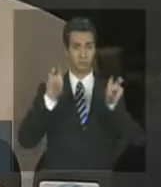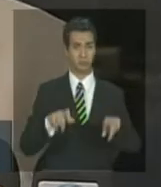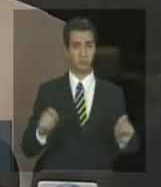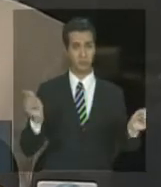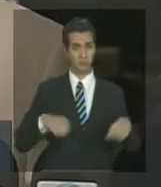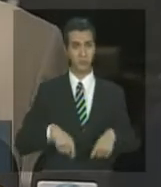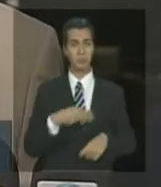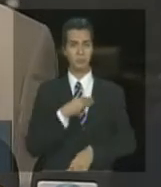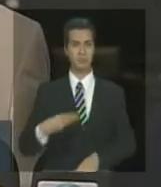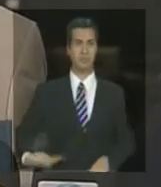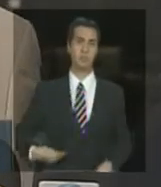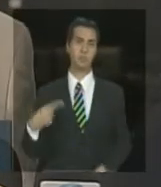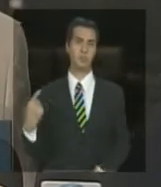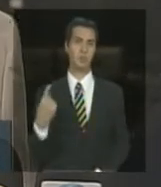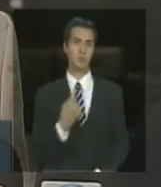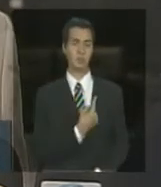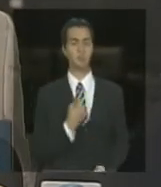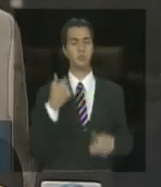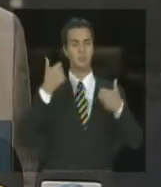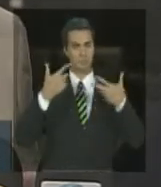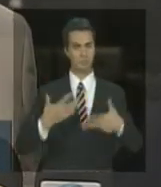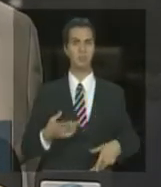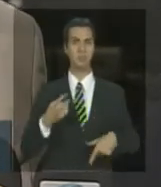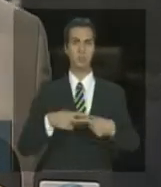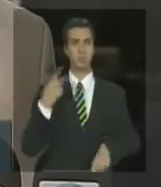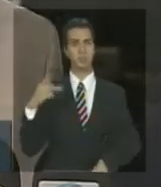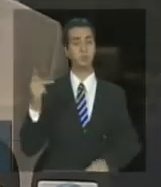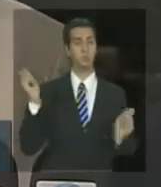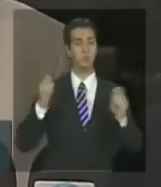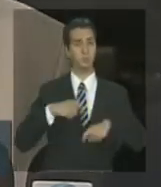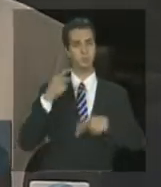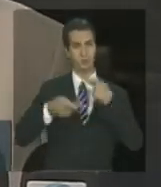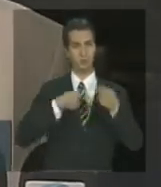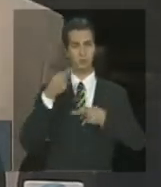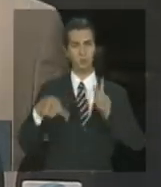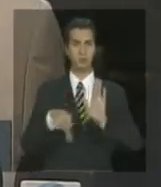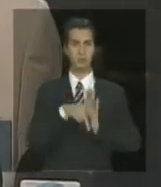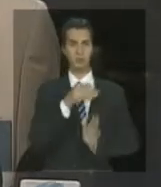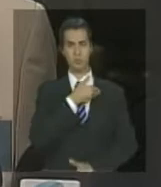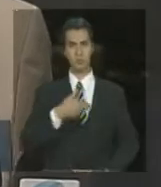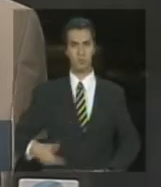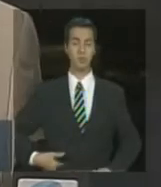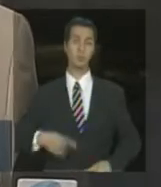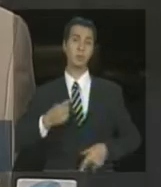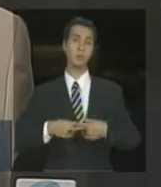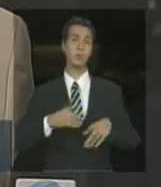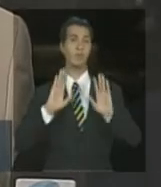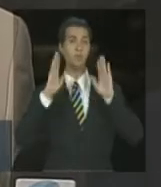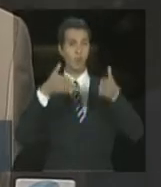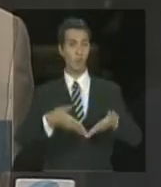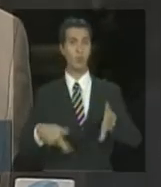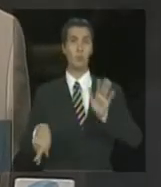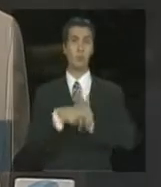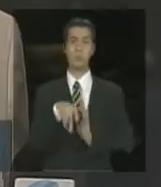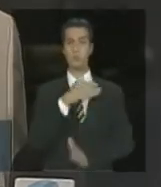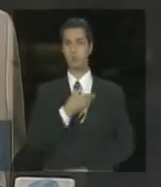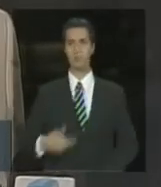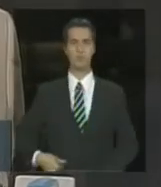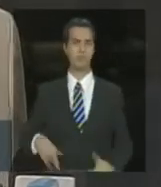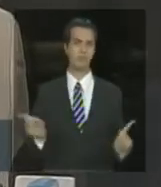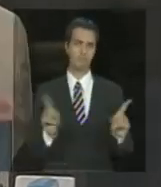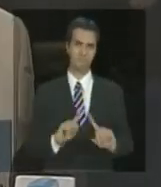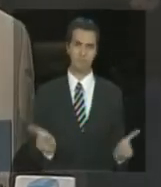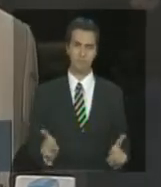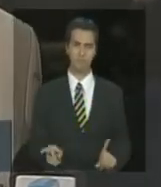detalhar e com a autoridade de falar em nome do governo, já que o fórum não pertence ao governo, é um momento